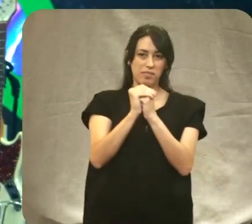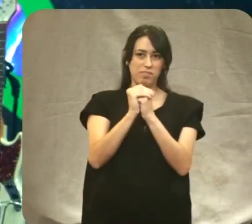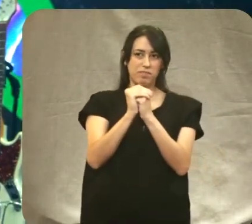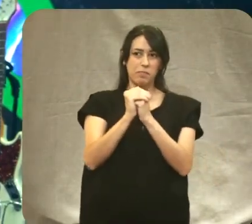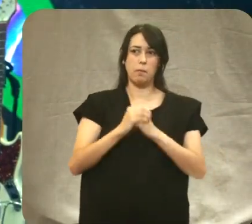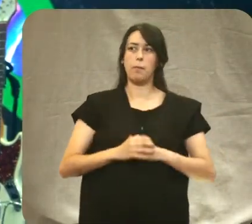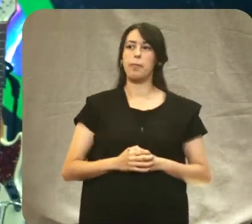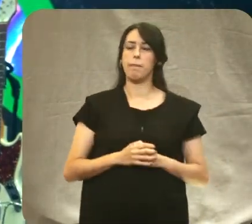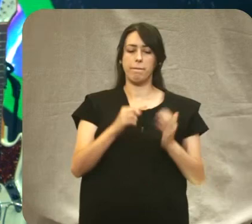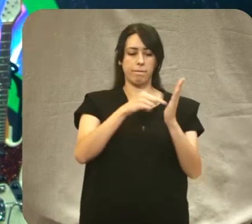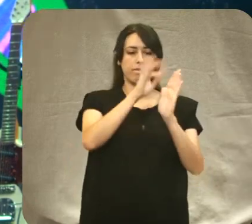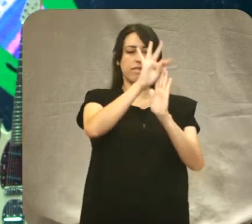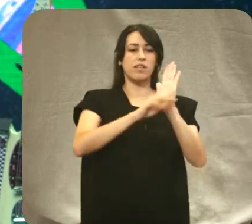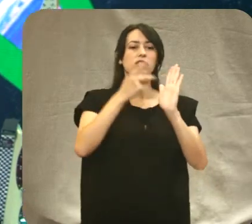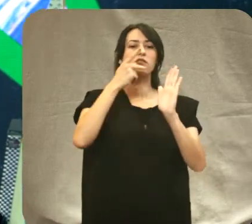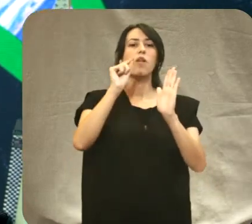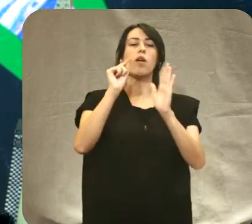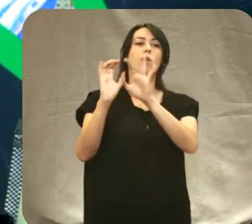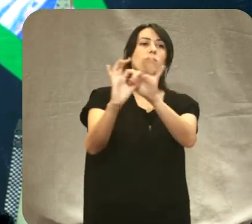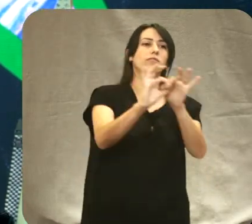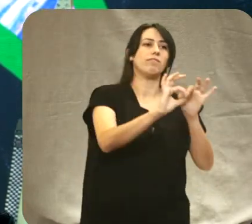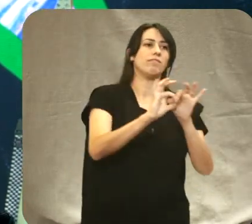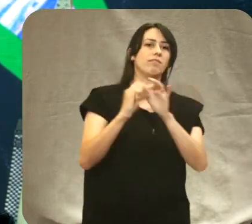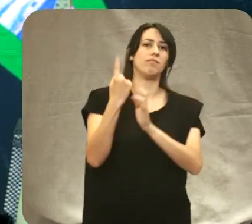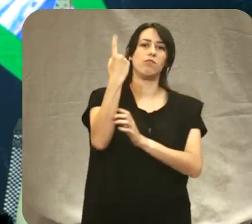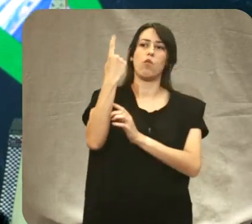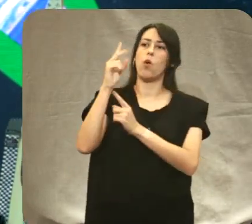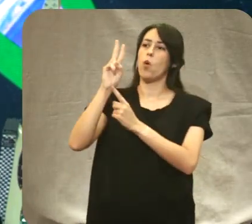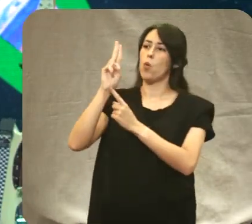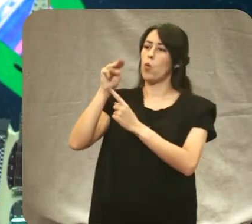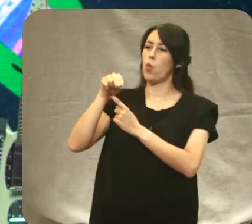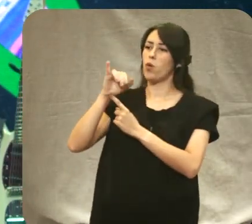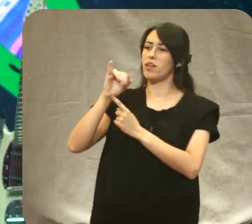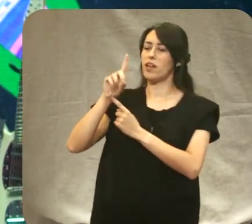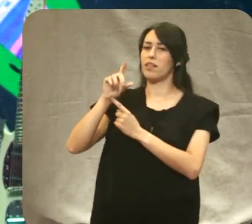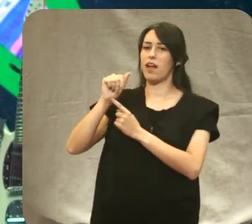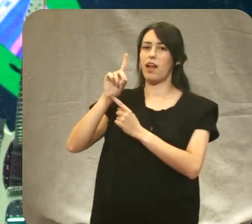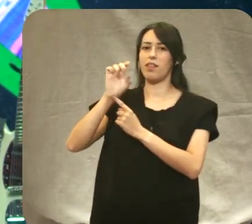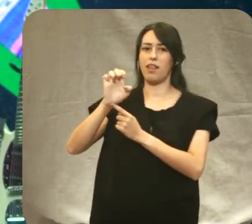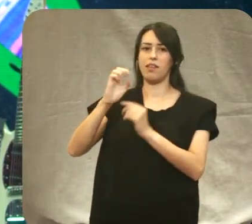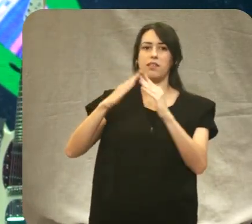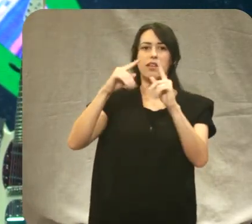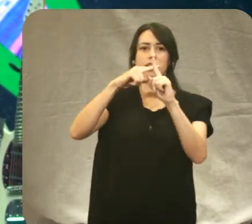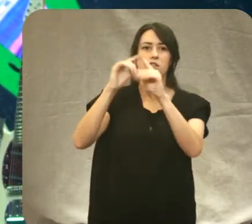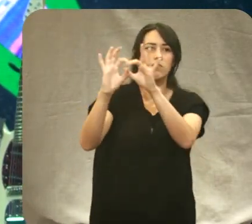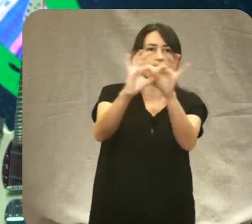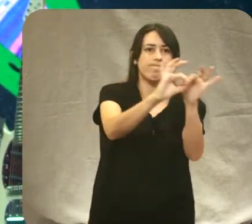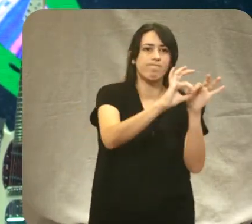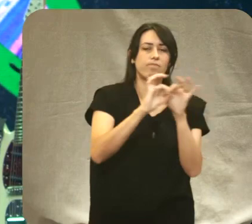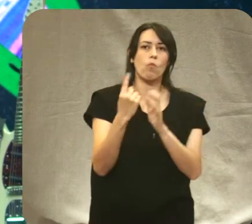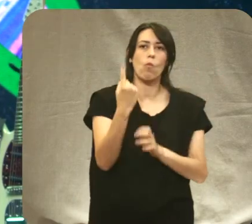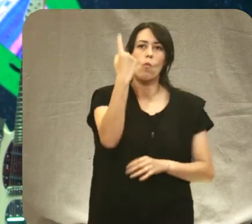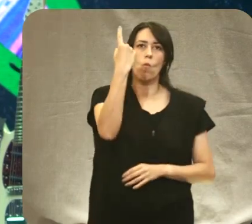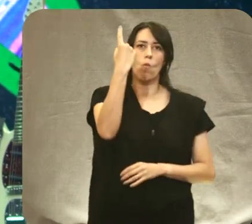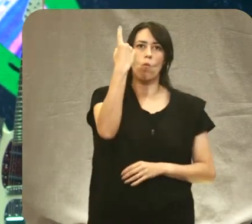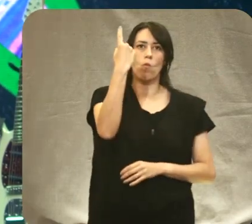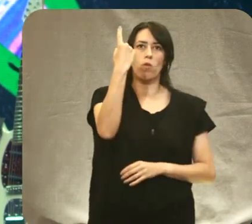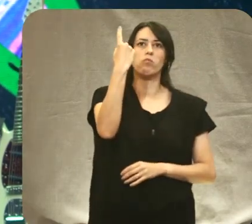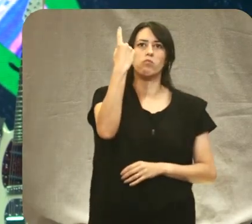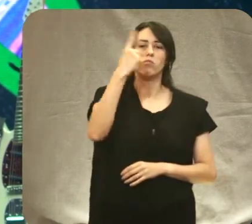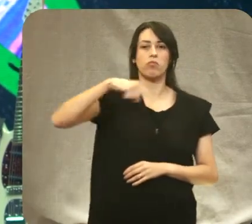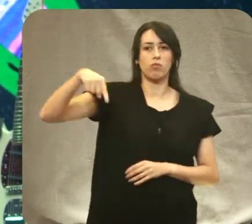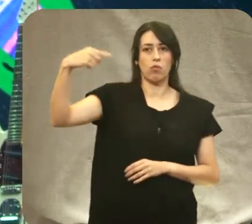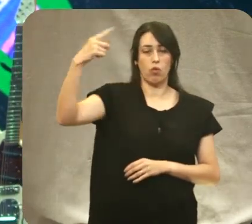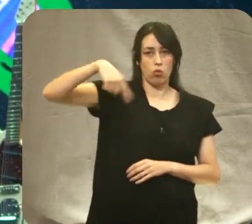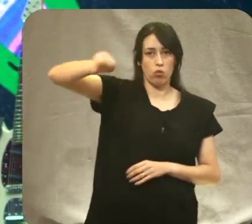Esse texto fala da unidade. A unidade da igreja abençoa não apenas o corpo de Cristo, mas a terra. Você